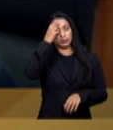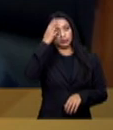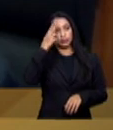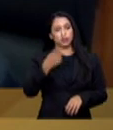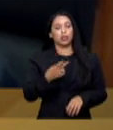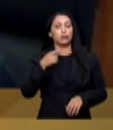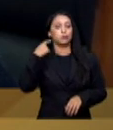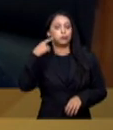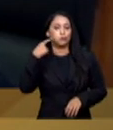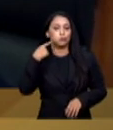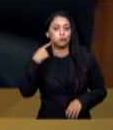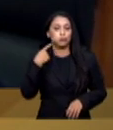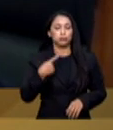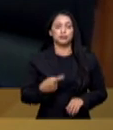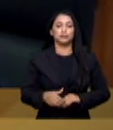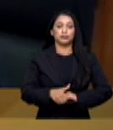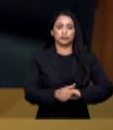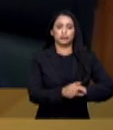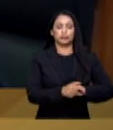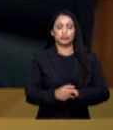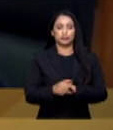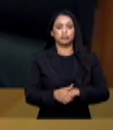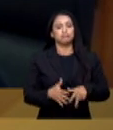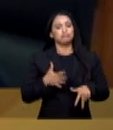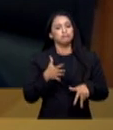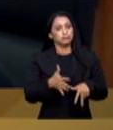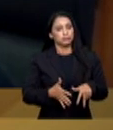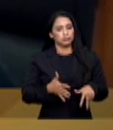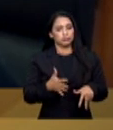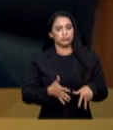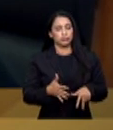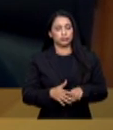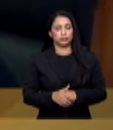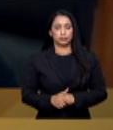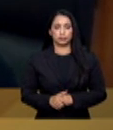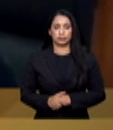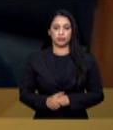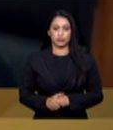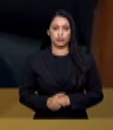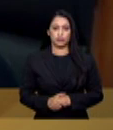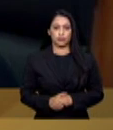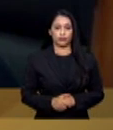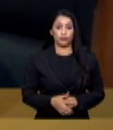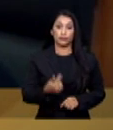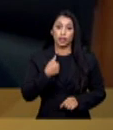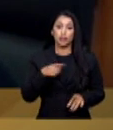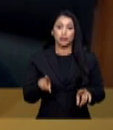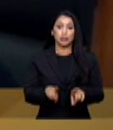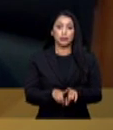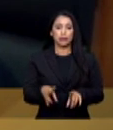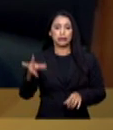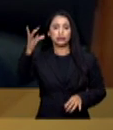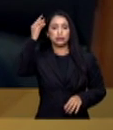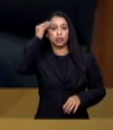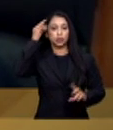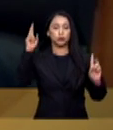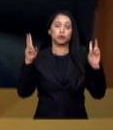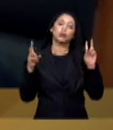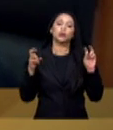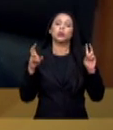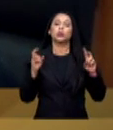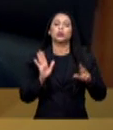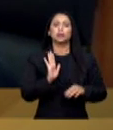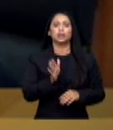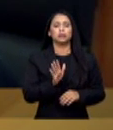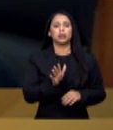senhores advogados, cumprimentando pelas sustentações orais. Entendo também, senhor presidente, que a matéria já